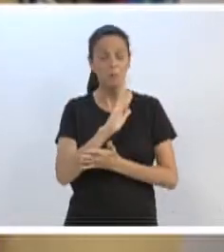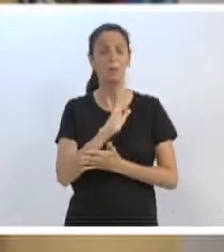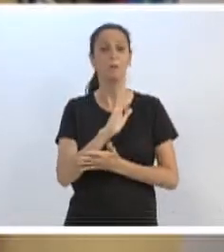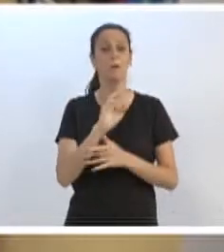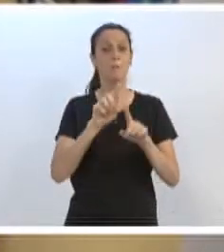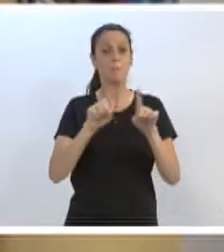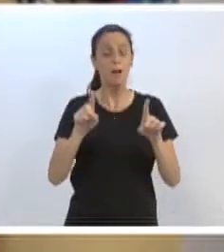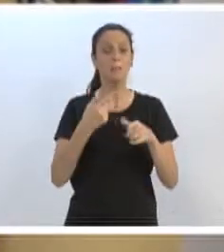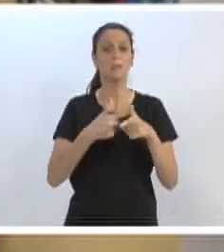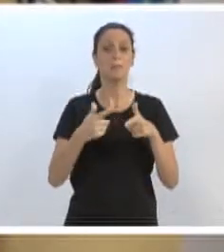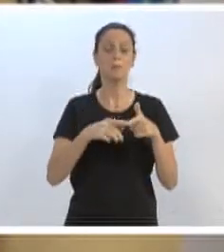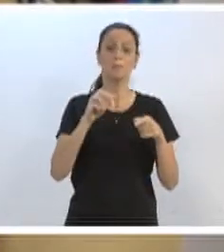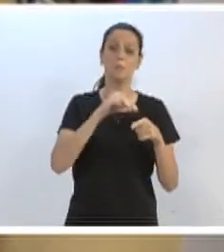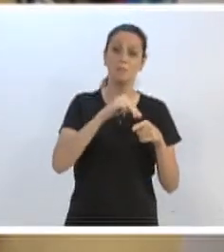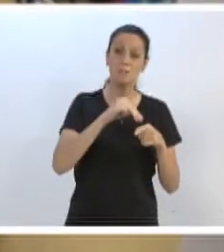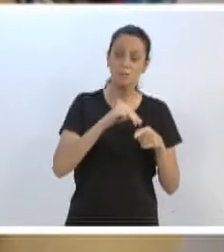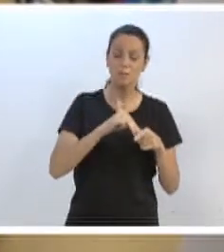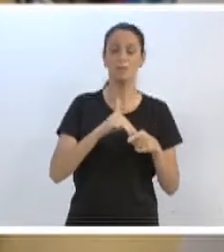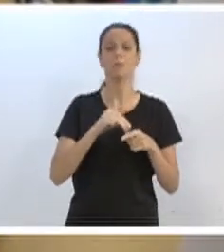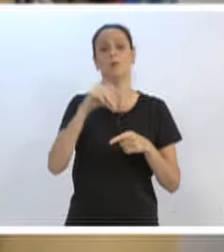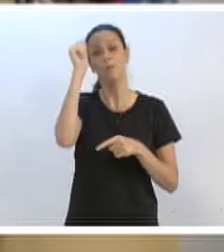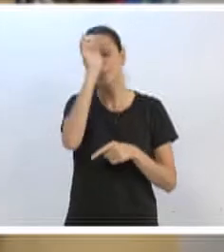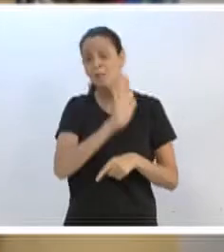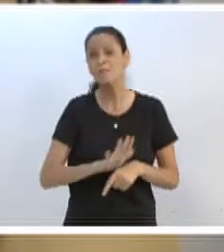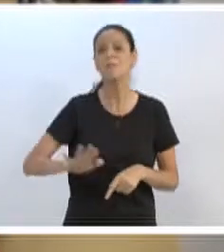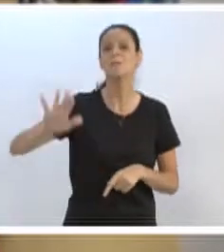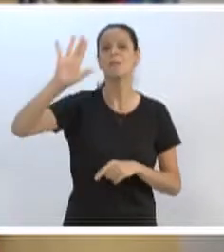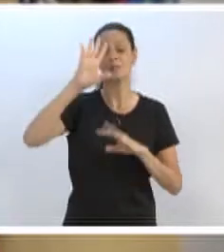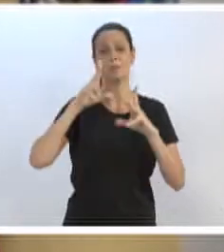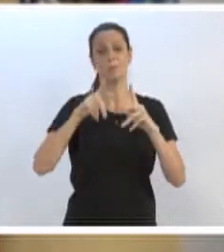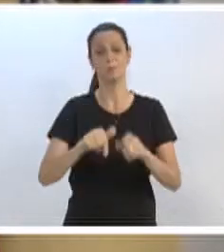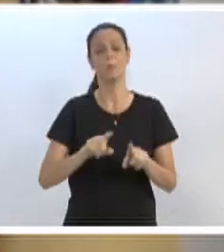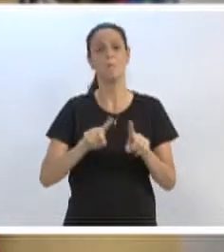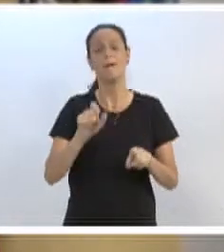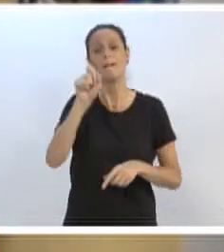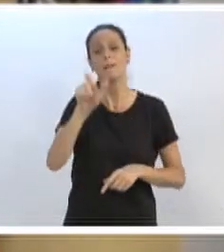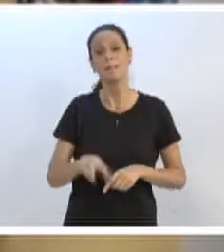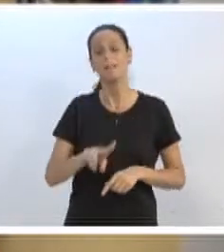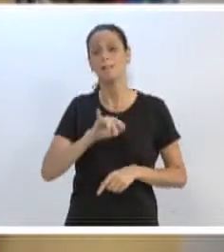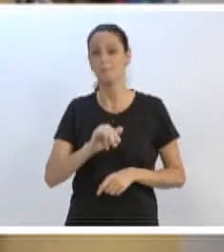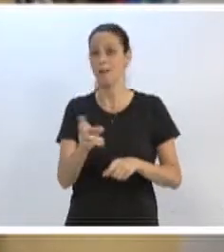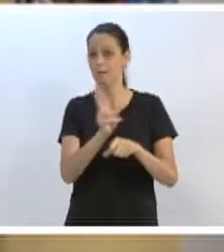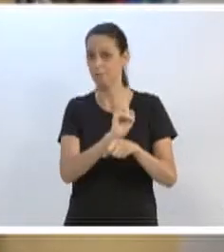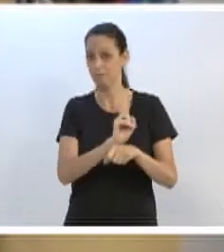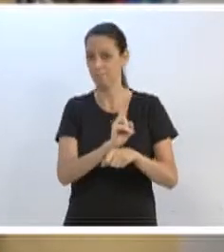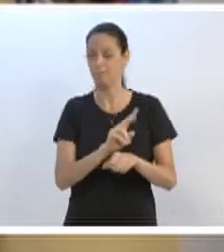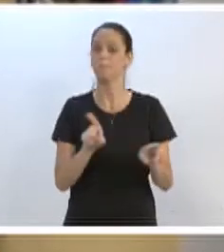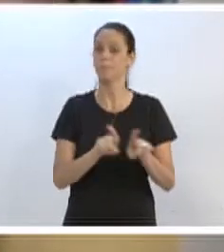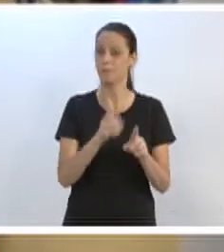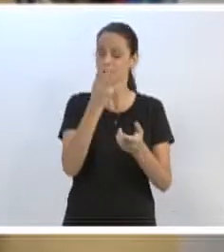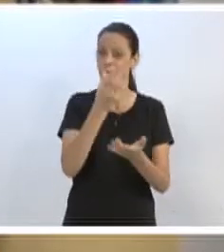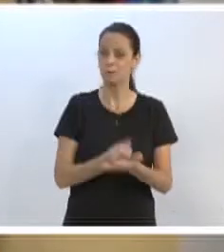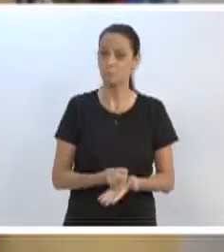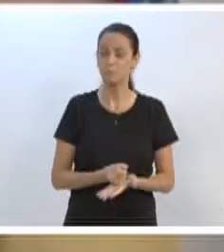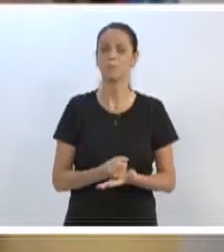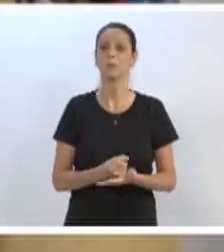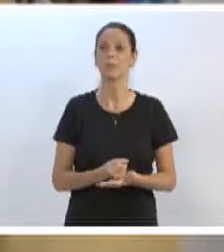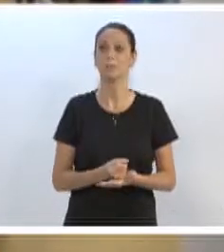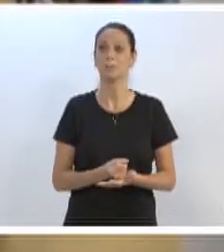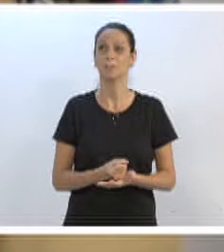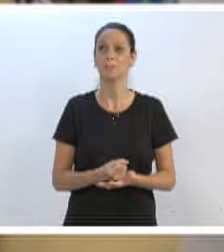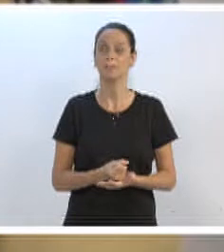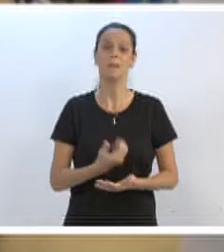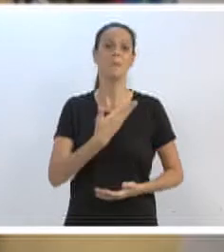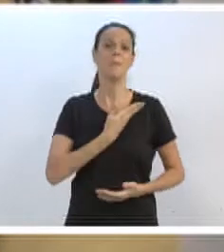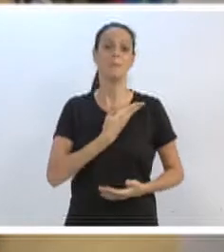país como um todo, que é exatamente quem é que vai fiscalizar para fazer com que as coisas aconteçam. Quero, inclusive, registrar também, e faria isso na sequência, da